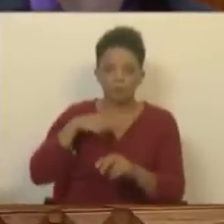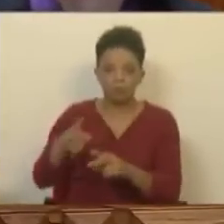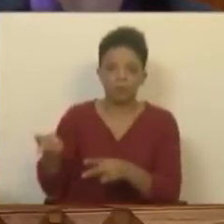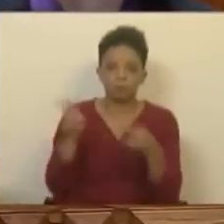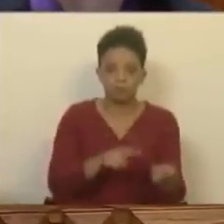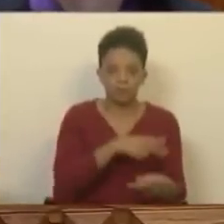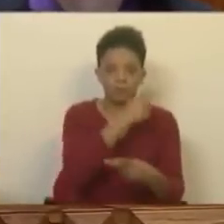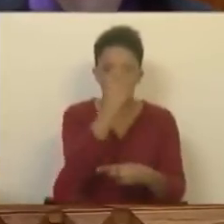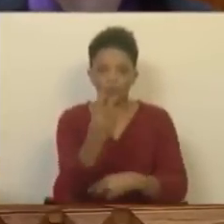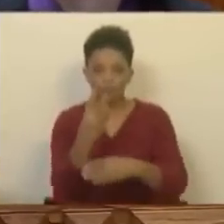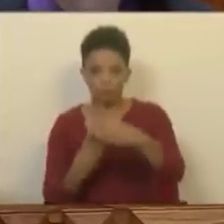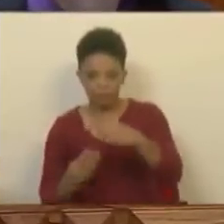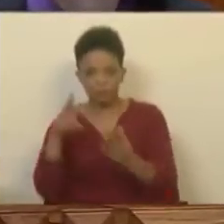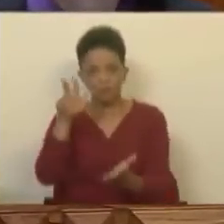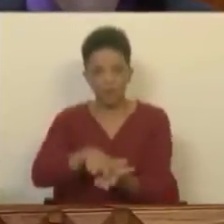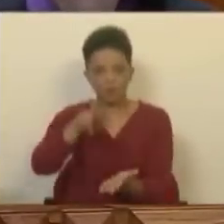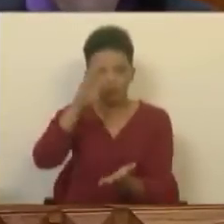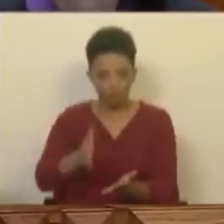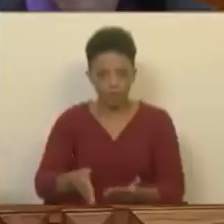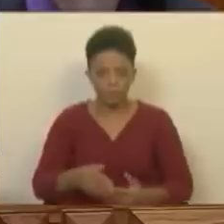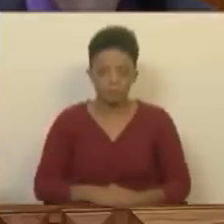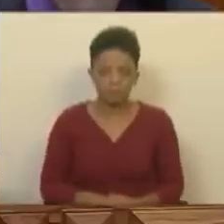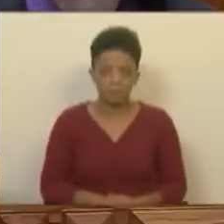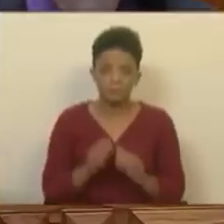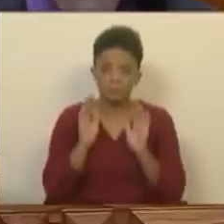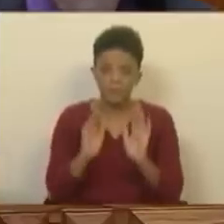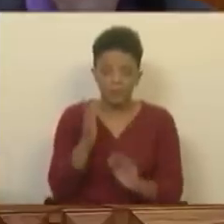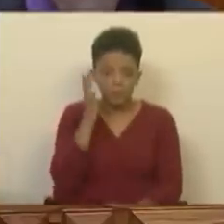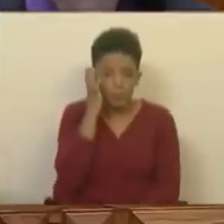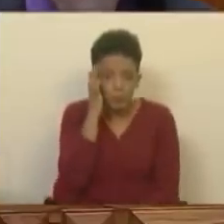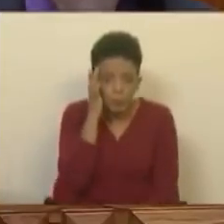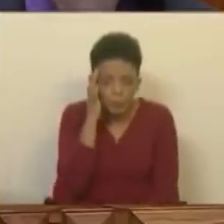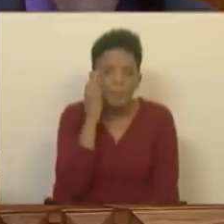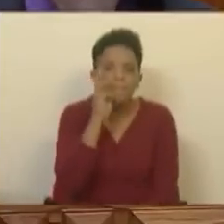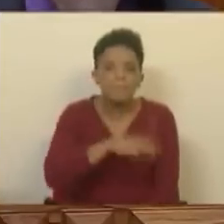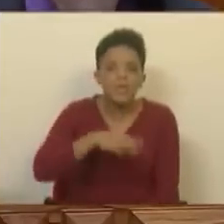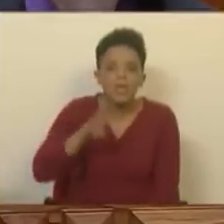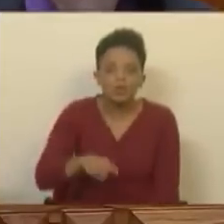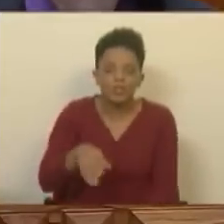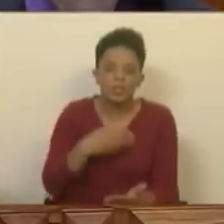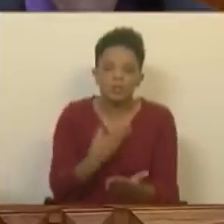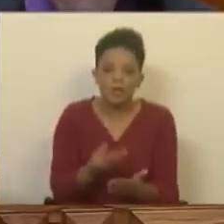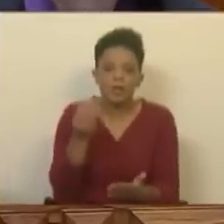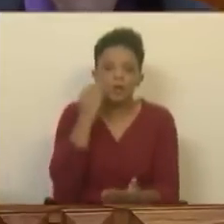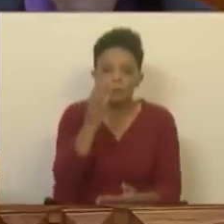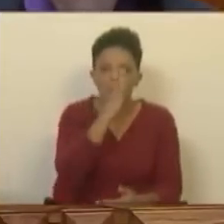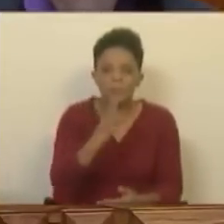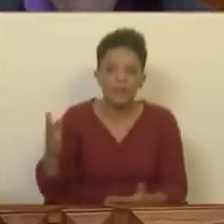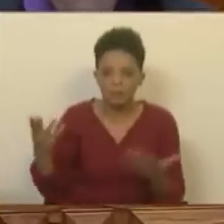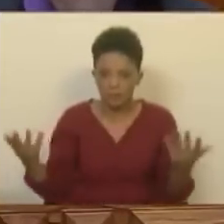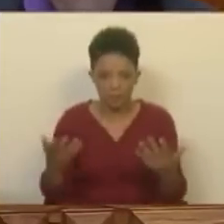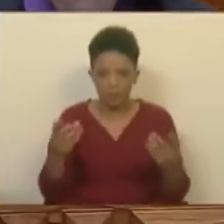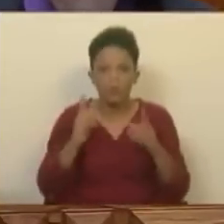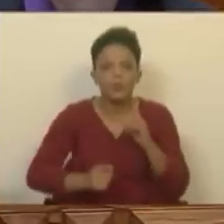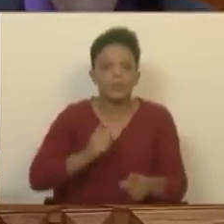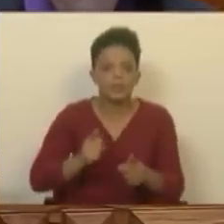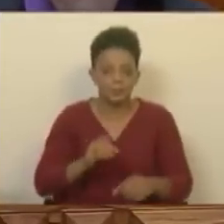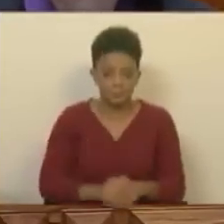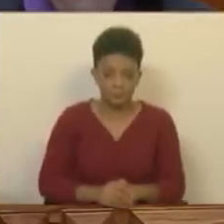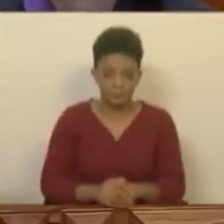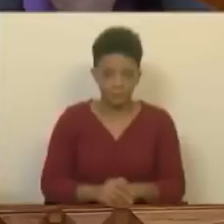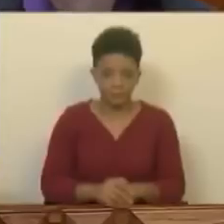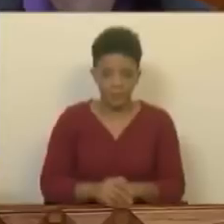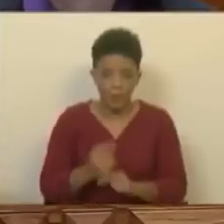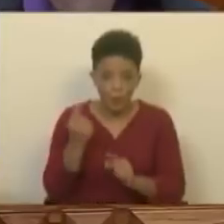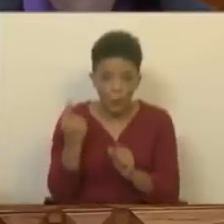dois terços já antes do icados mas esses números esses milhões traduzem-se depois concretamente em quê é que